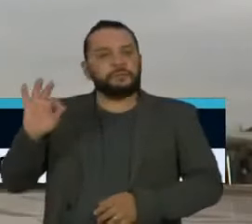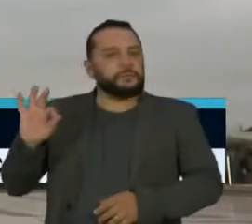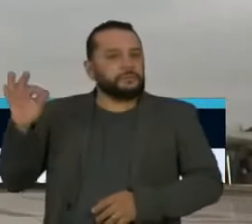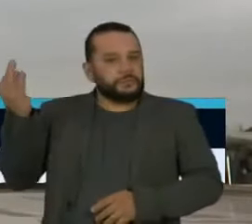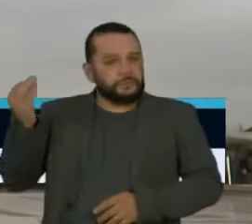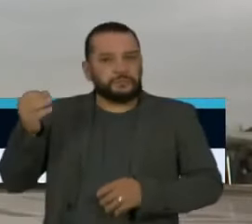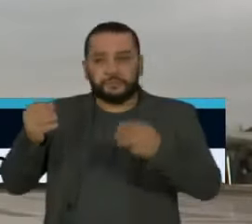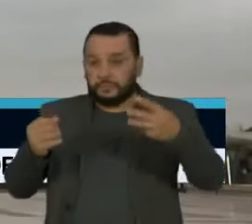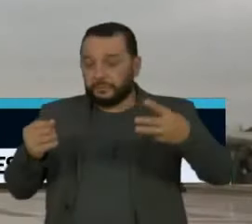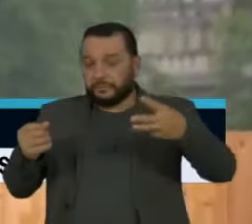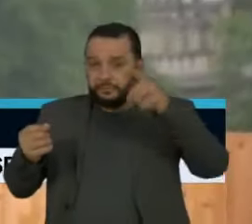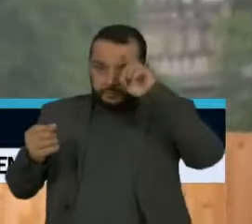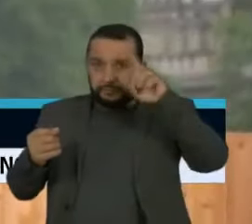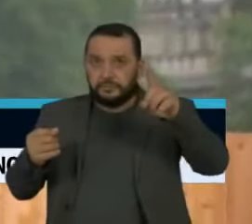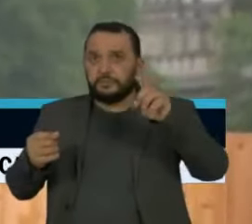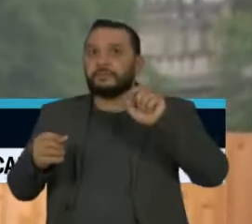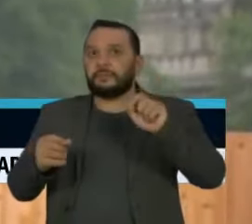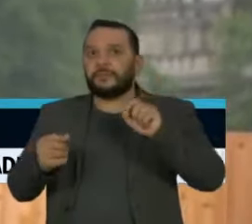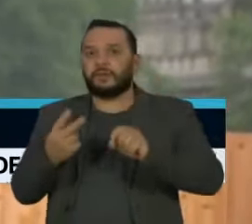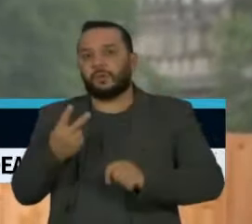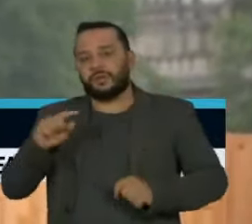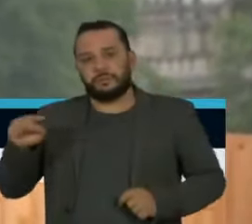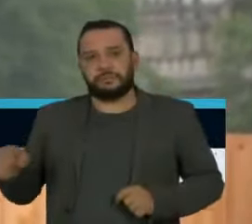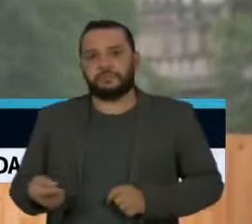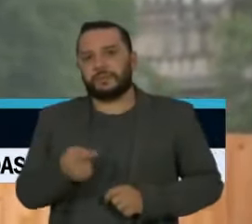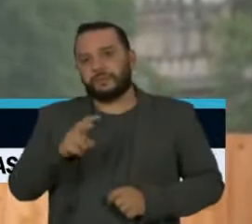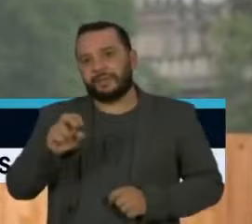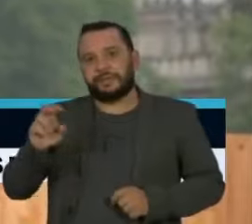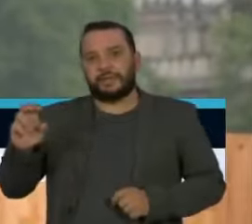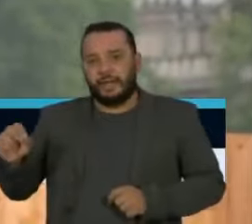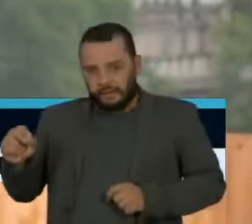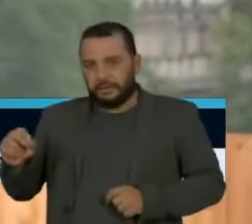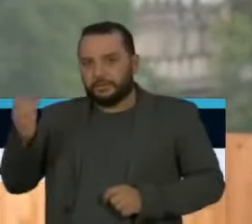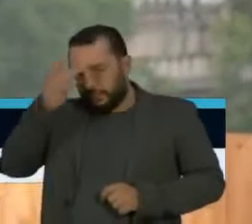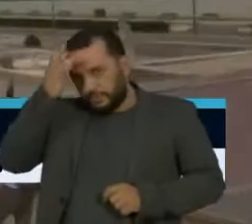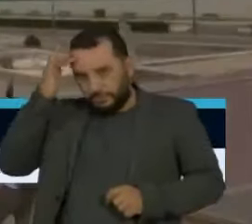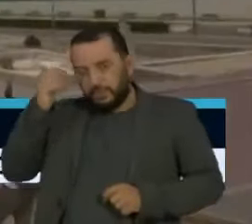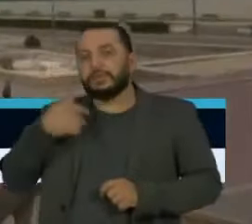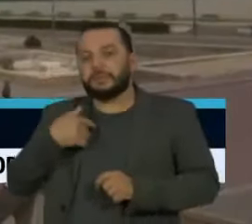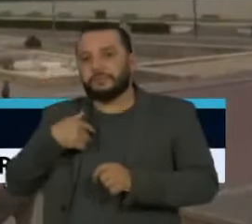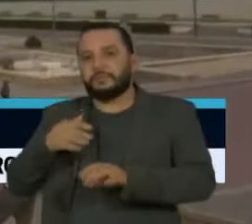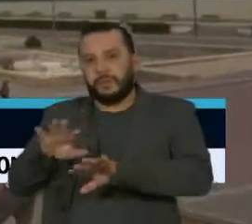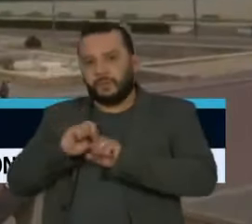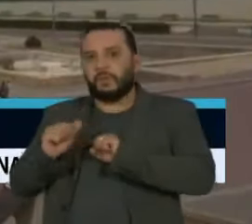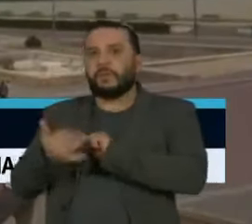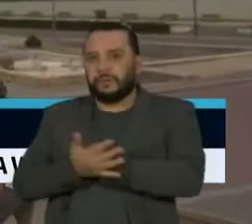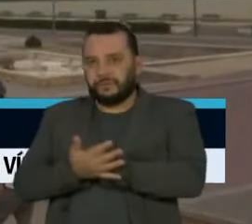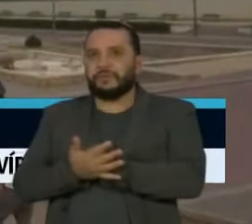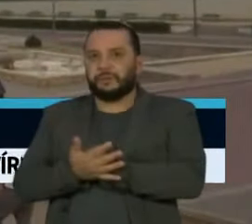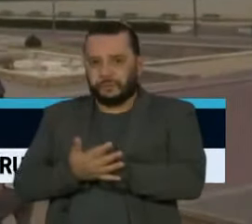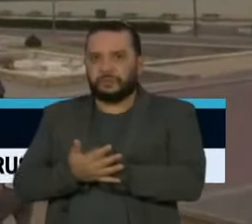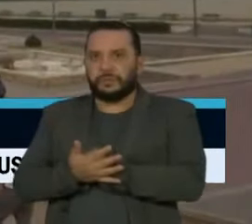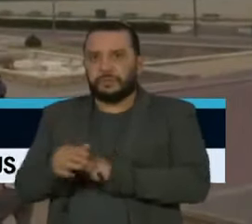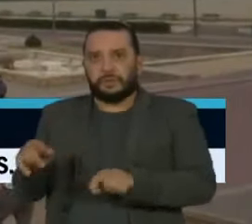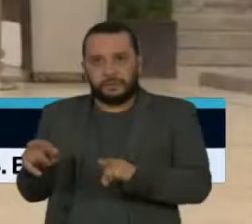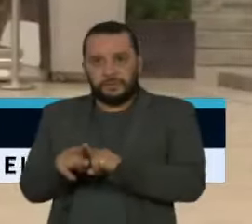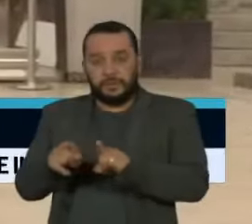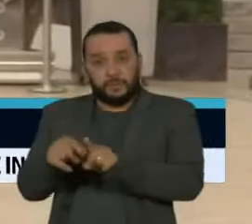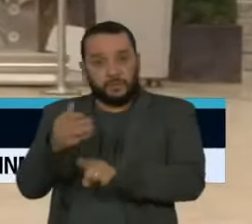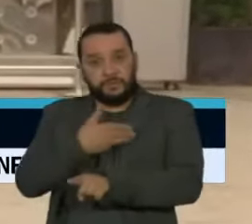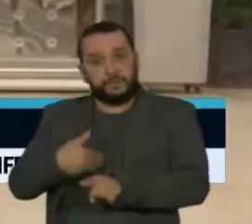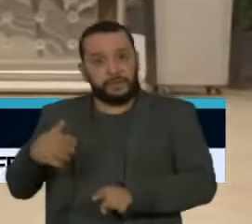pelo terceiro dia seguido mais de 2.500 novos casos de contaminação pelo novo coronavírus. O governo